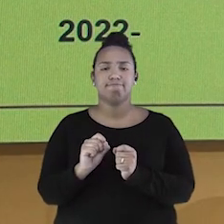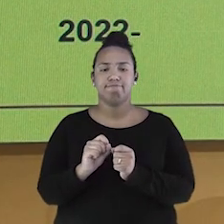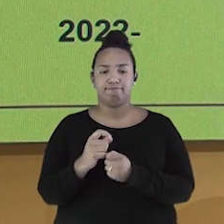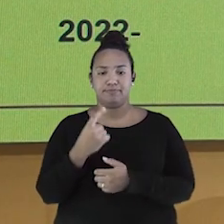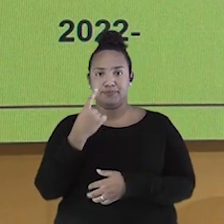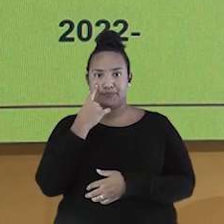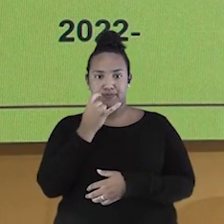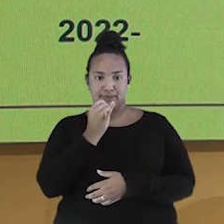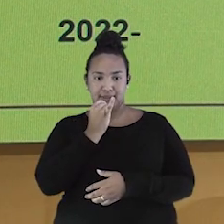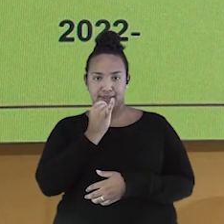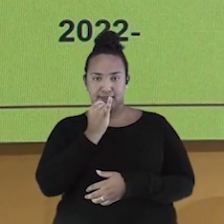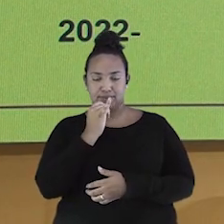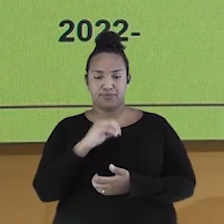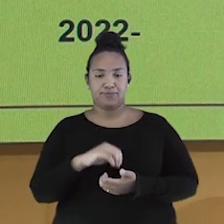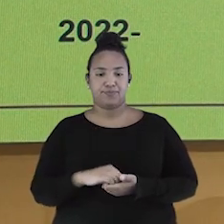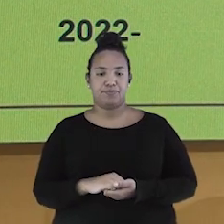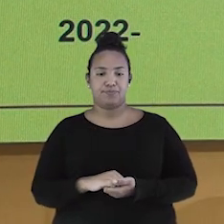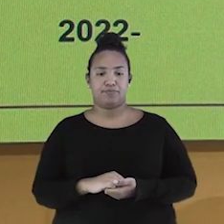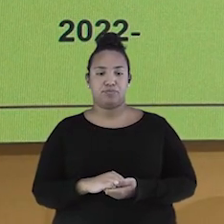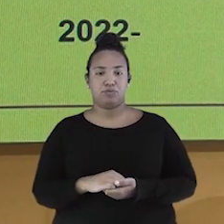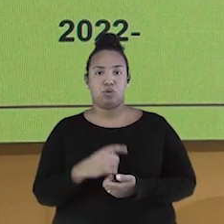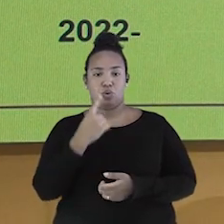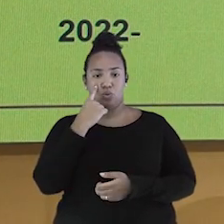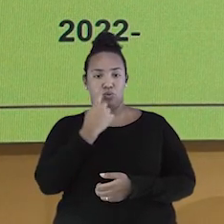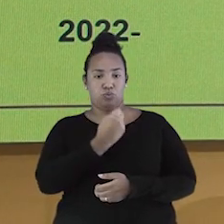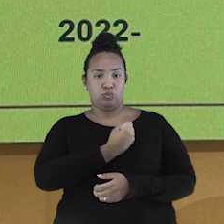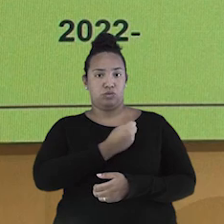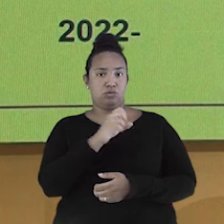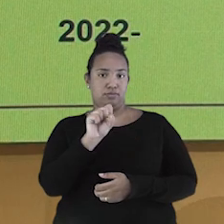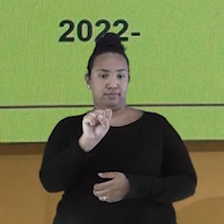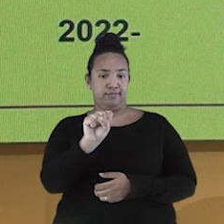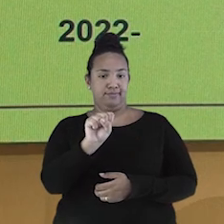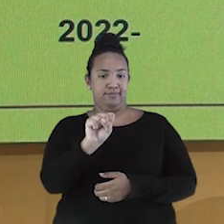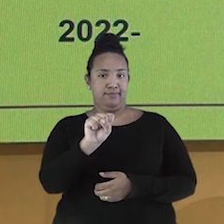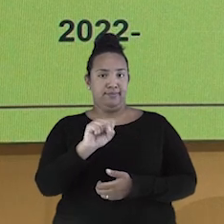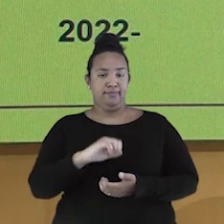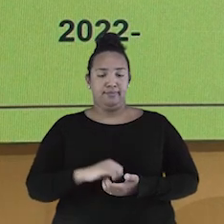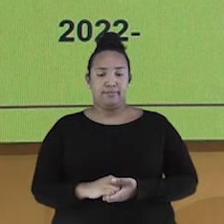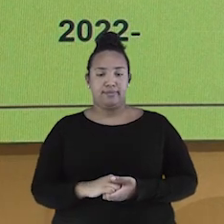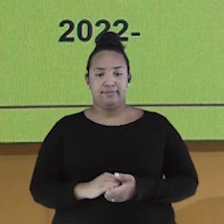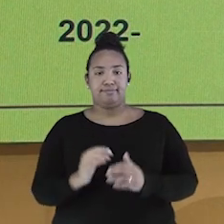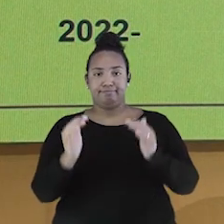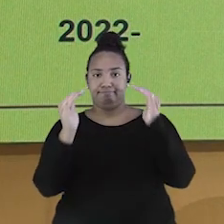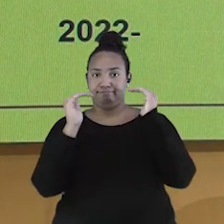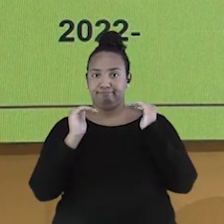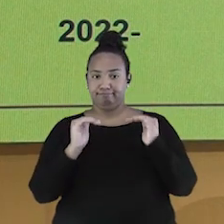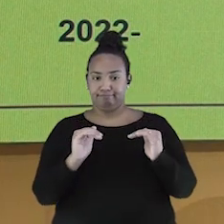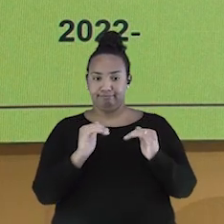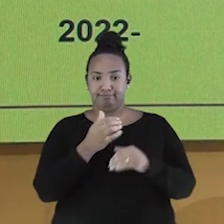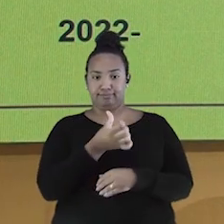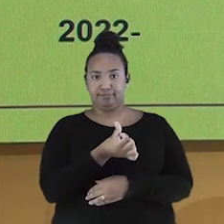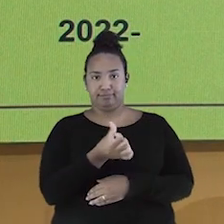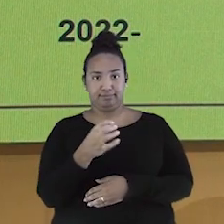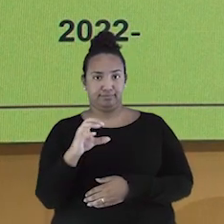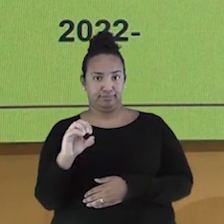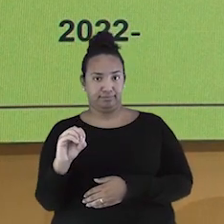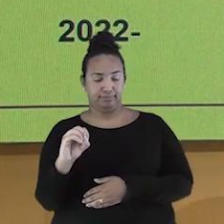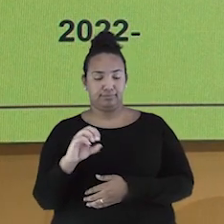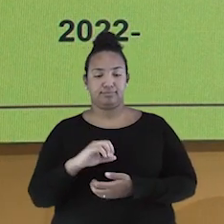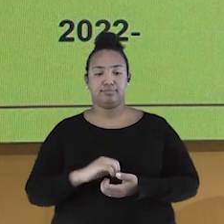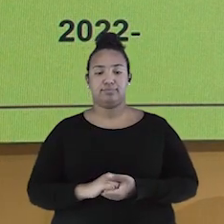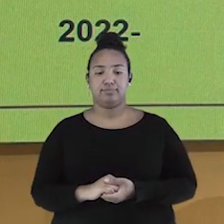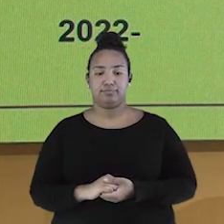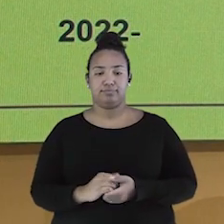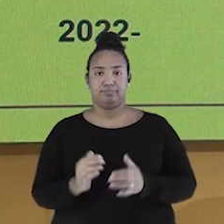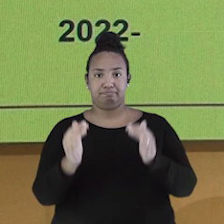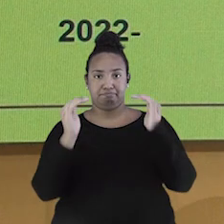alguns exemplos? Temos aí o 8. O próximo número é o 60. O